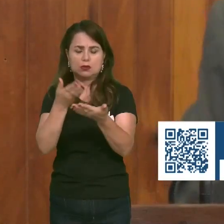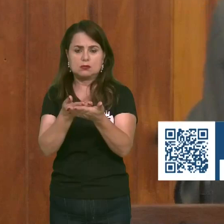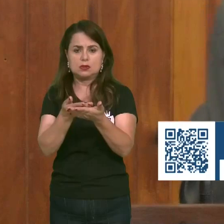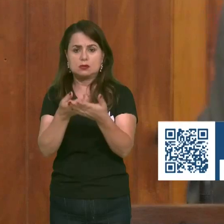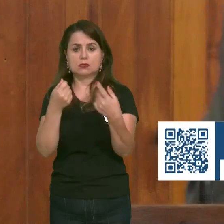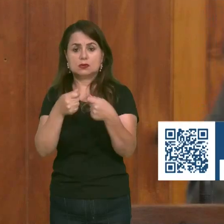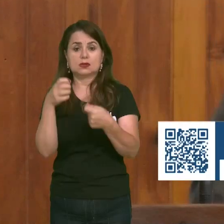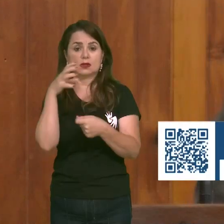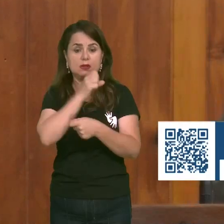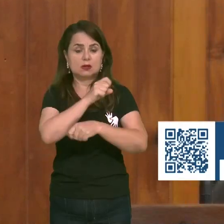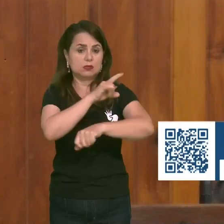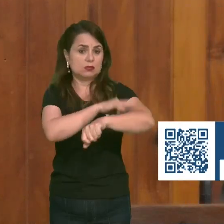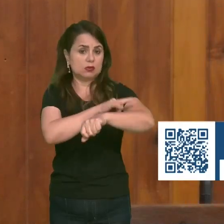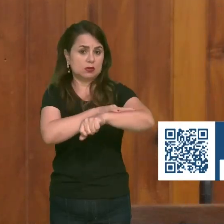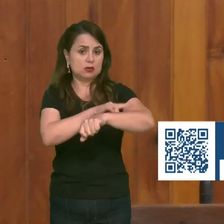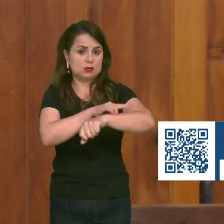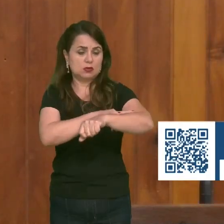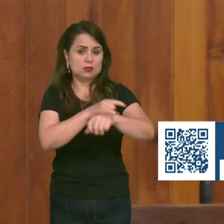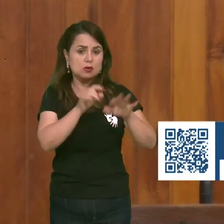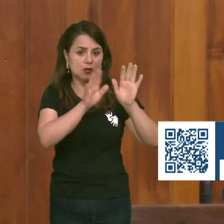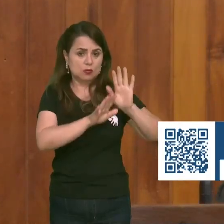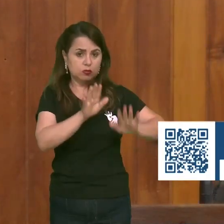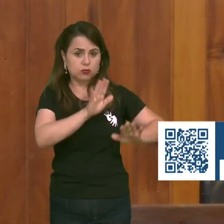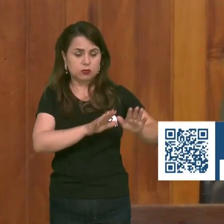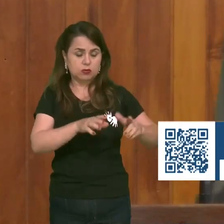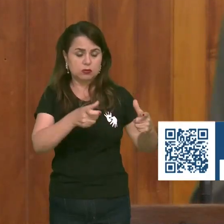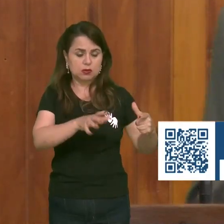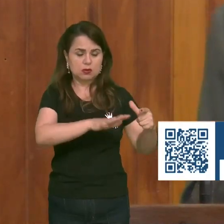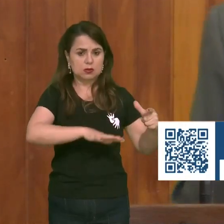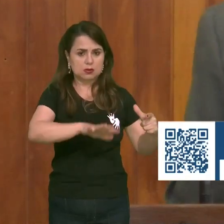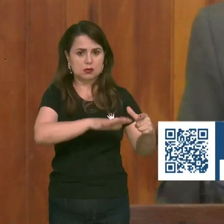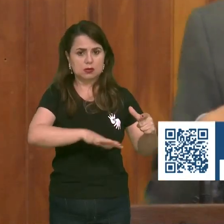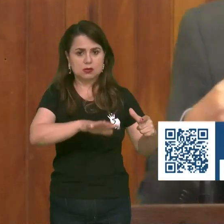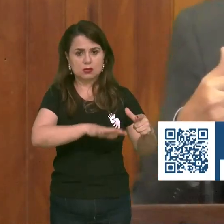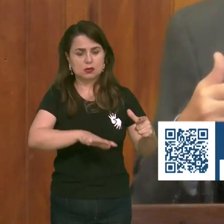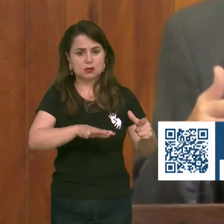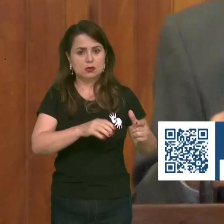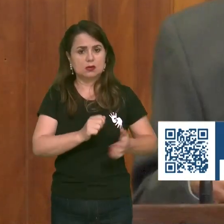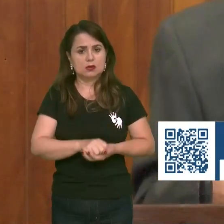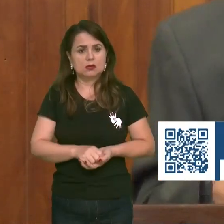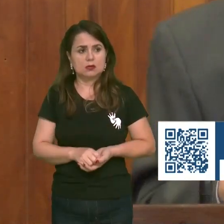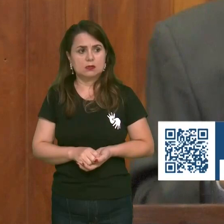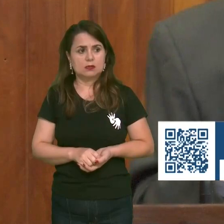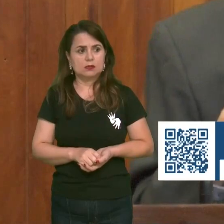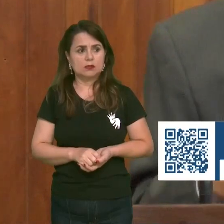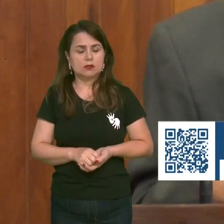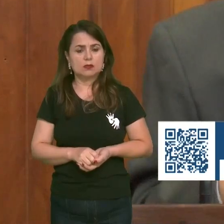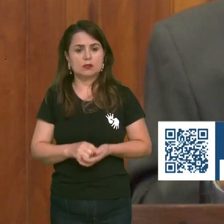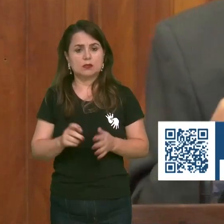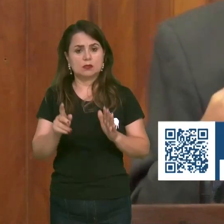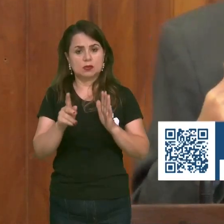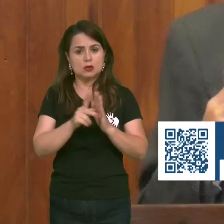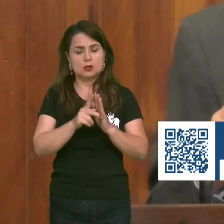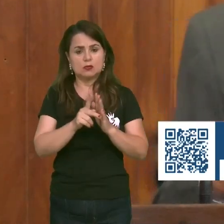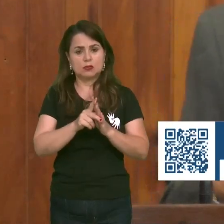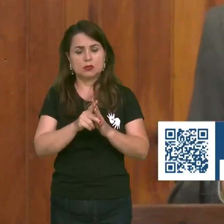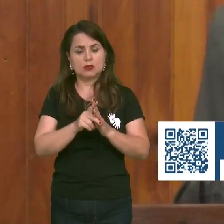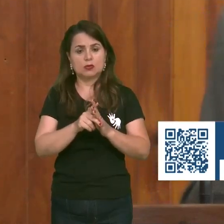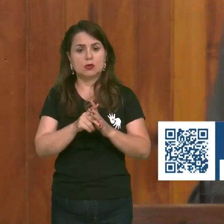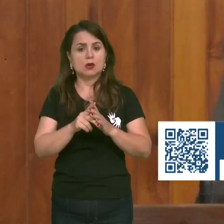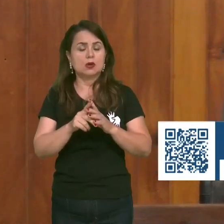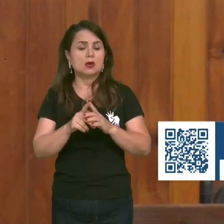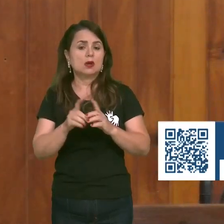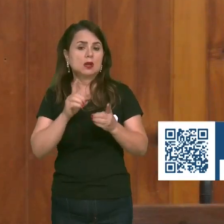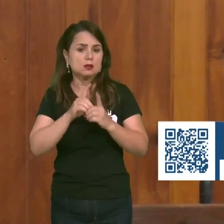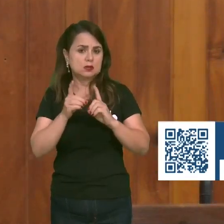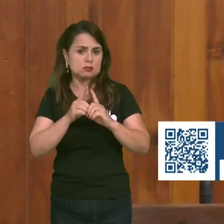de uma reforma dos banheiros dentro do espaço para atender os portadores e